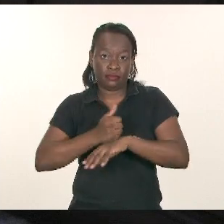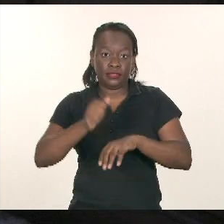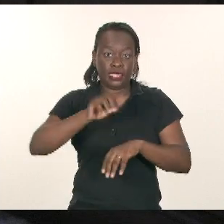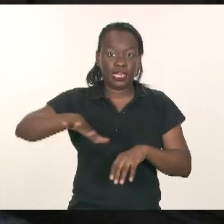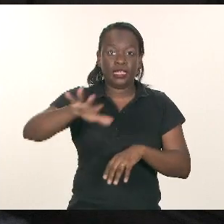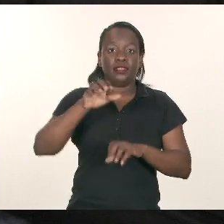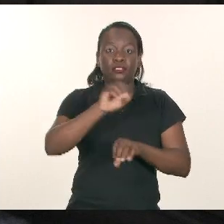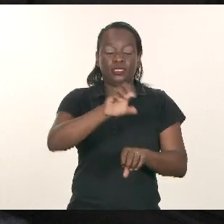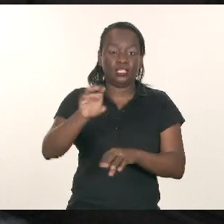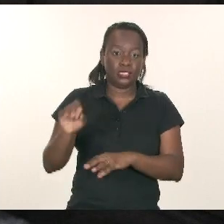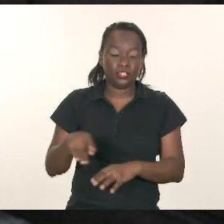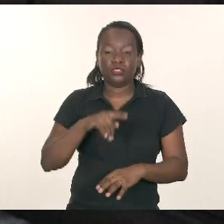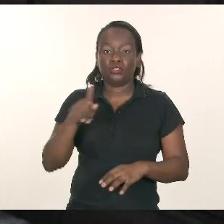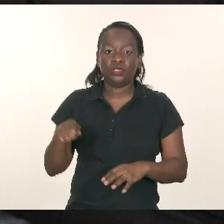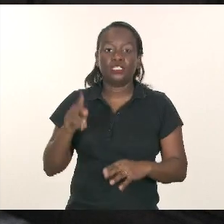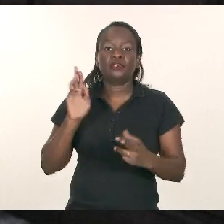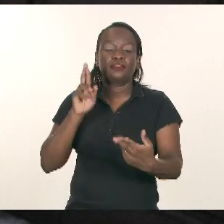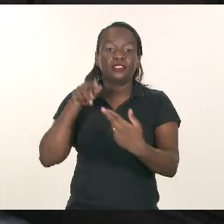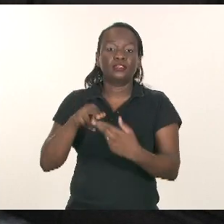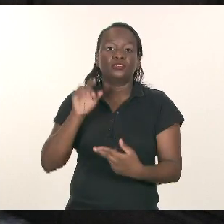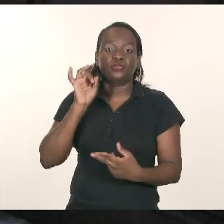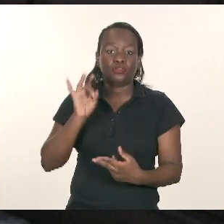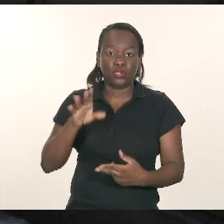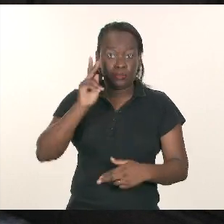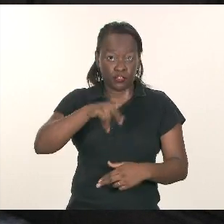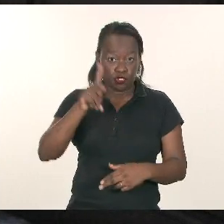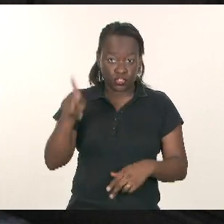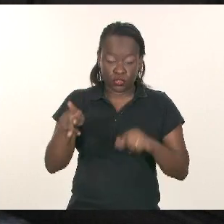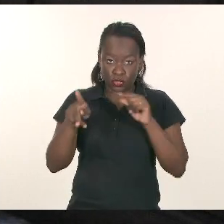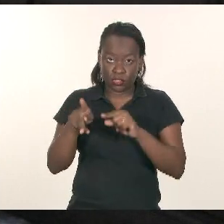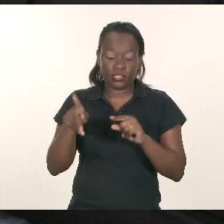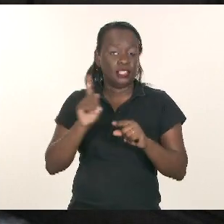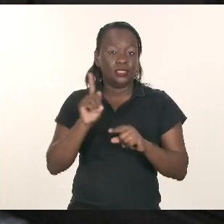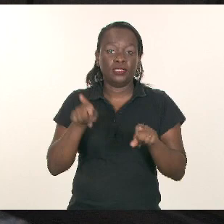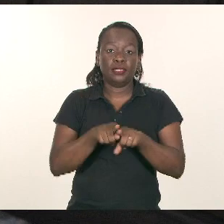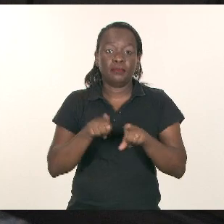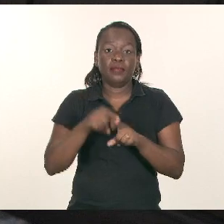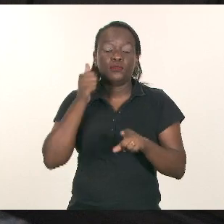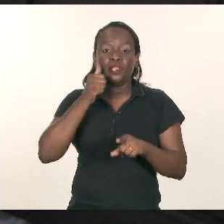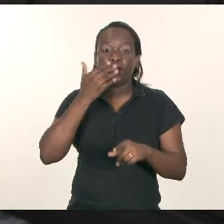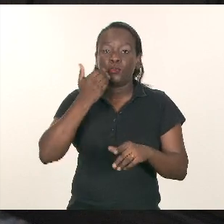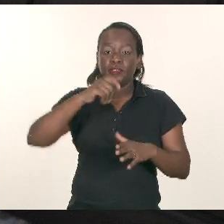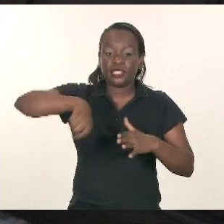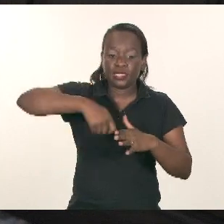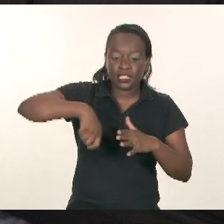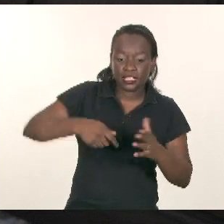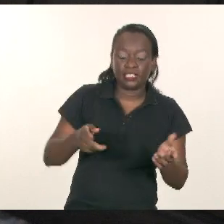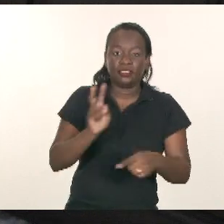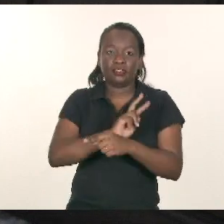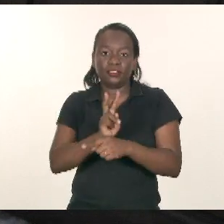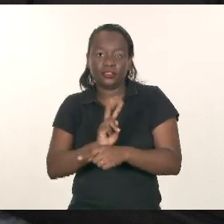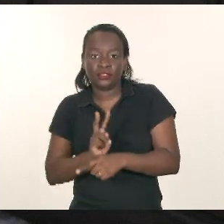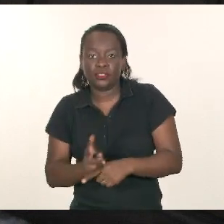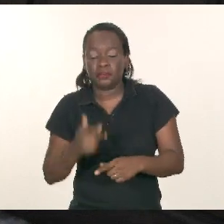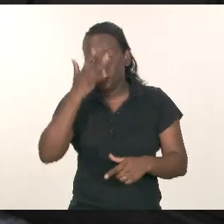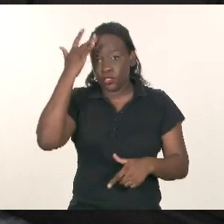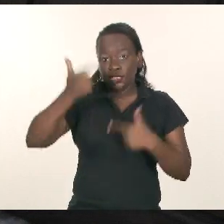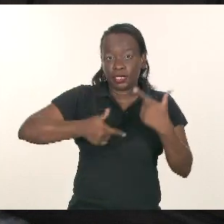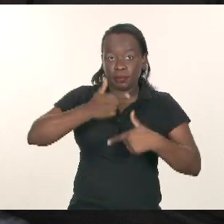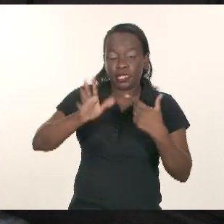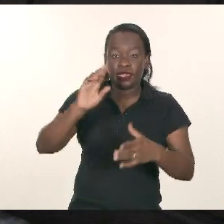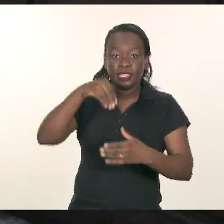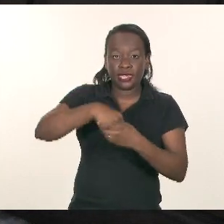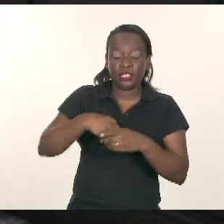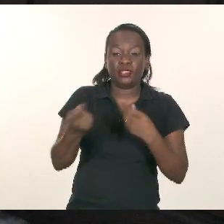área da educação, estamos nos referindo não só aos professores, mas às merendeiras, os inspetores, aqueles que atuam na